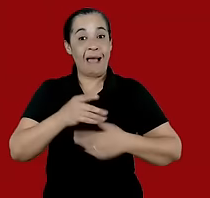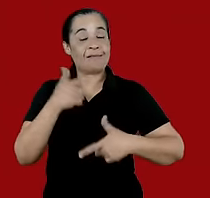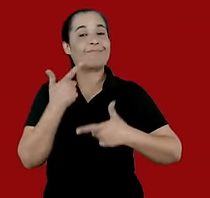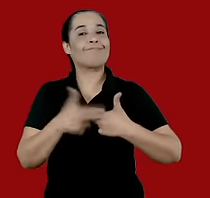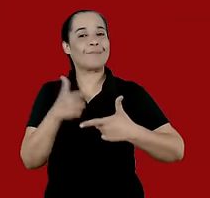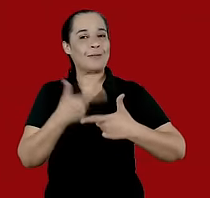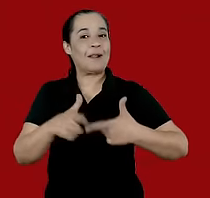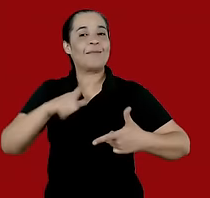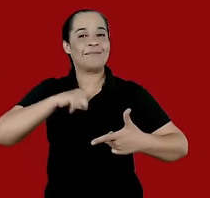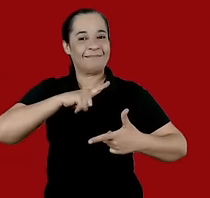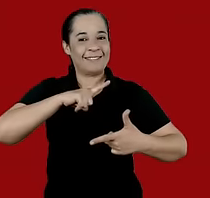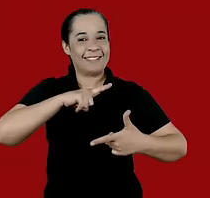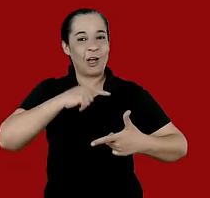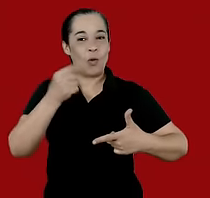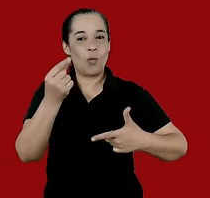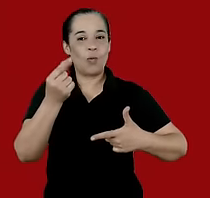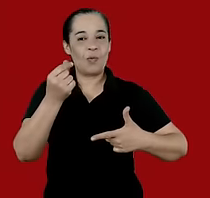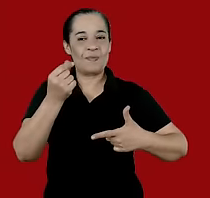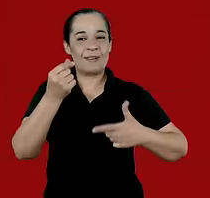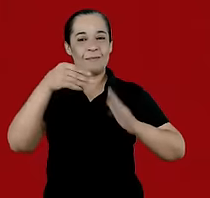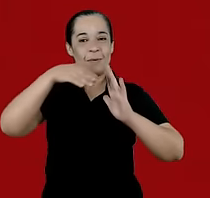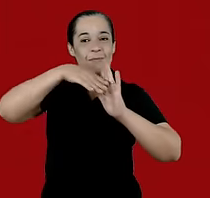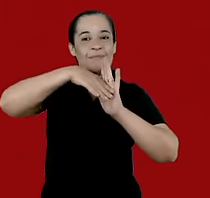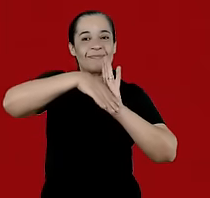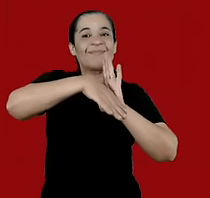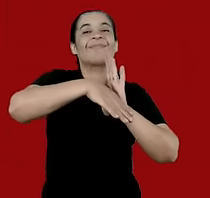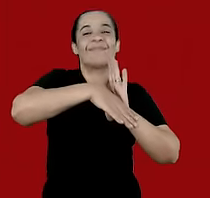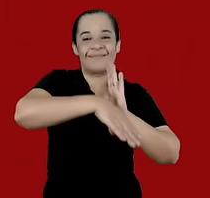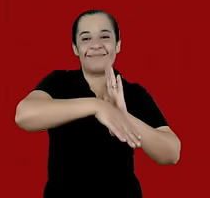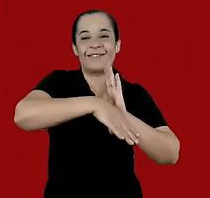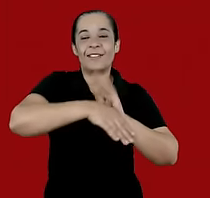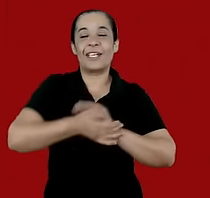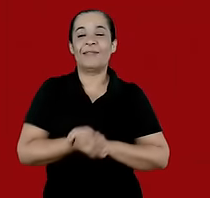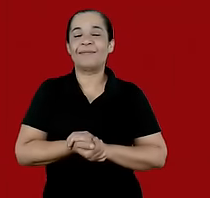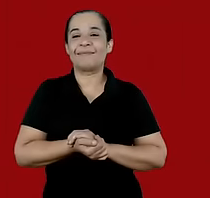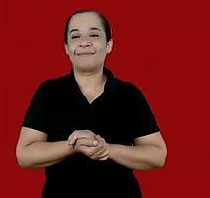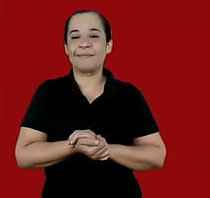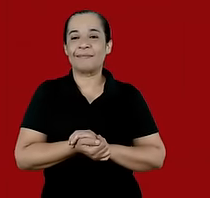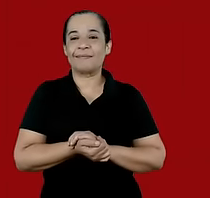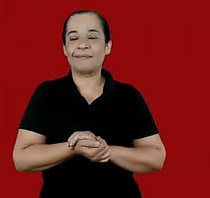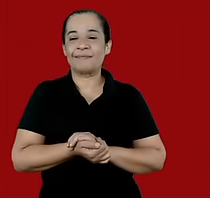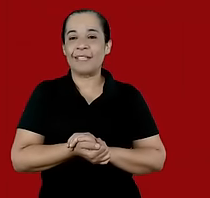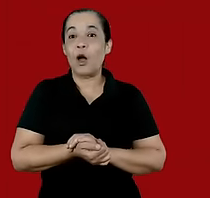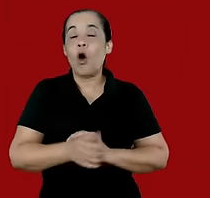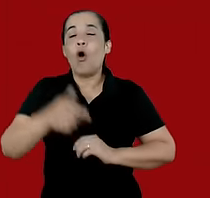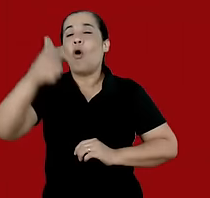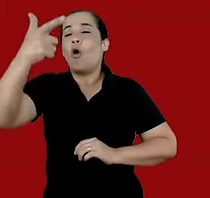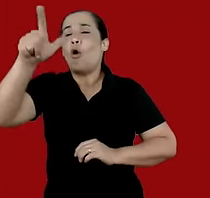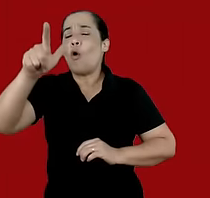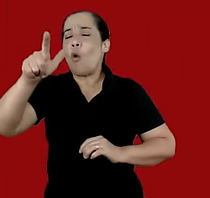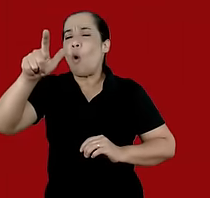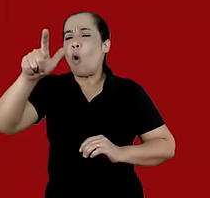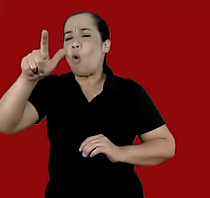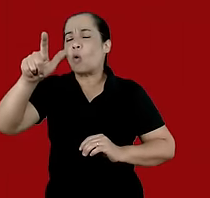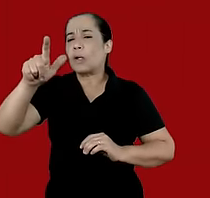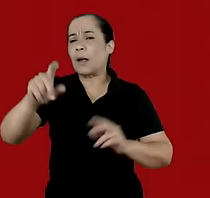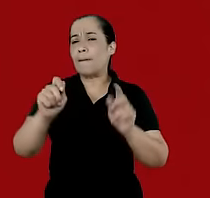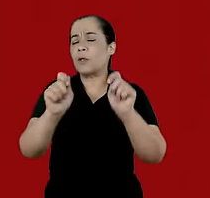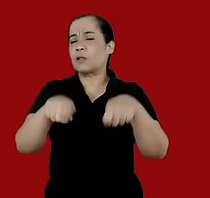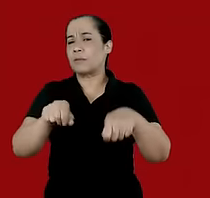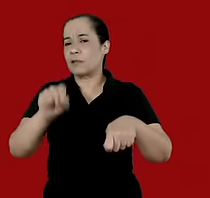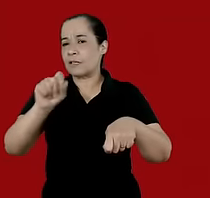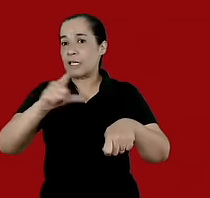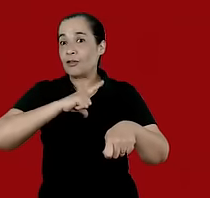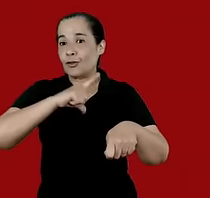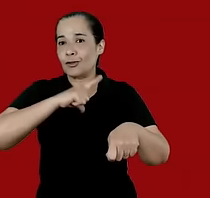isso impacta o balanço das famílias e por isso elas iam passar a consumir menos também uma outra tese é que a gente tinha né uma